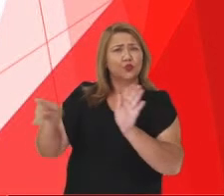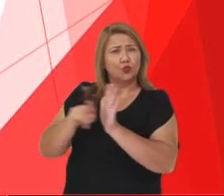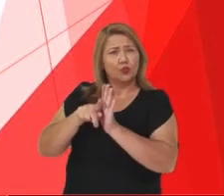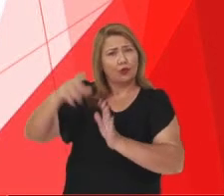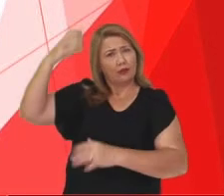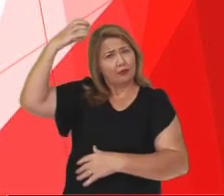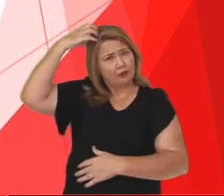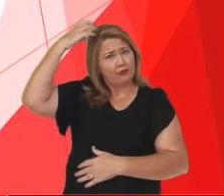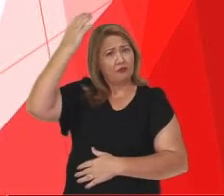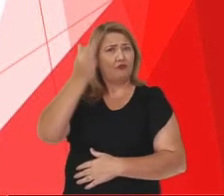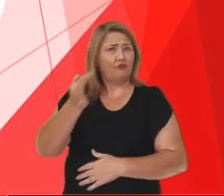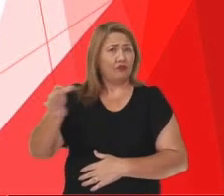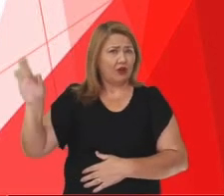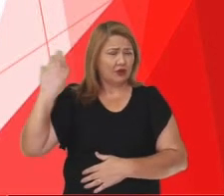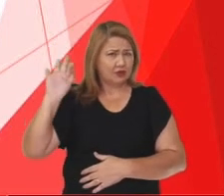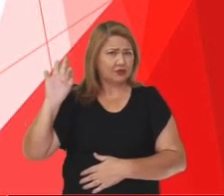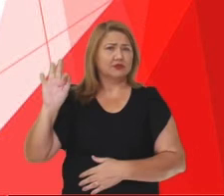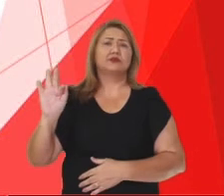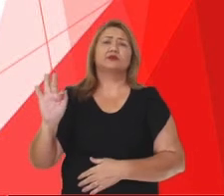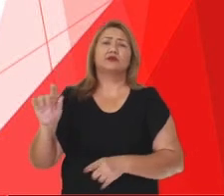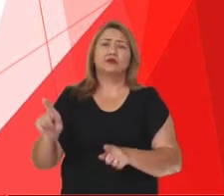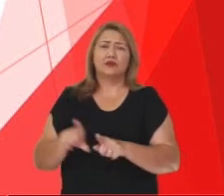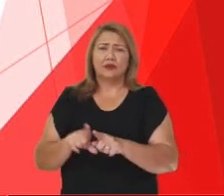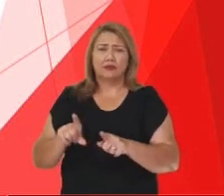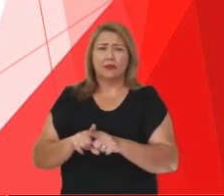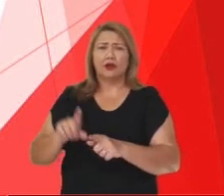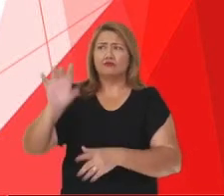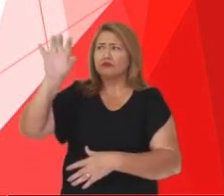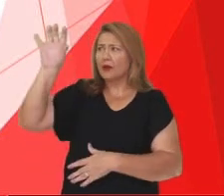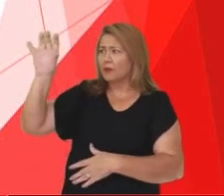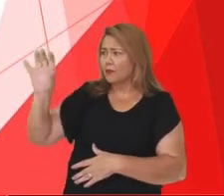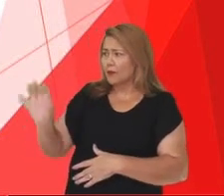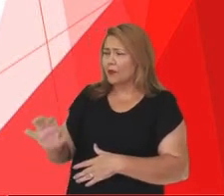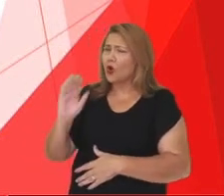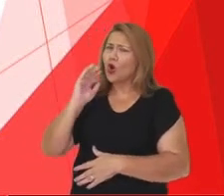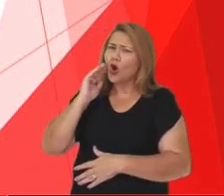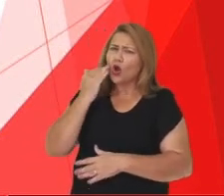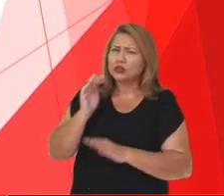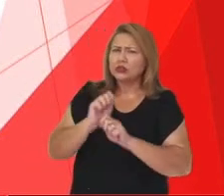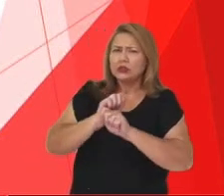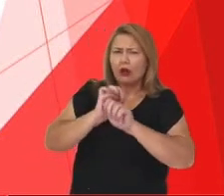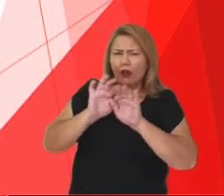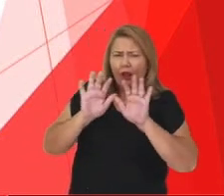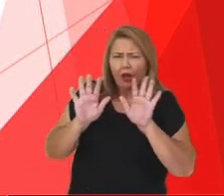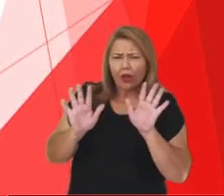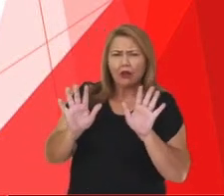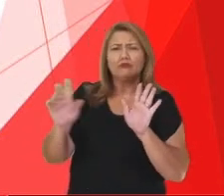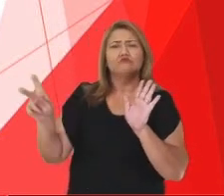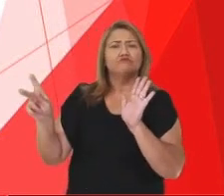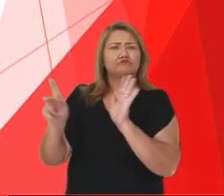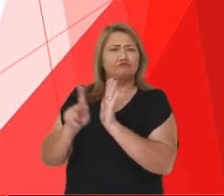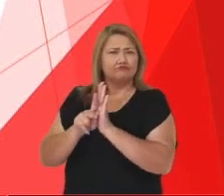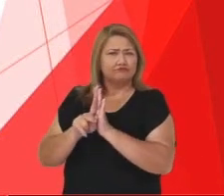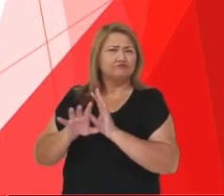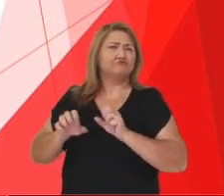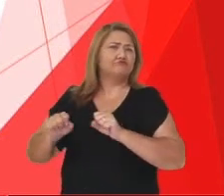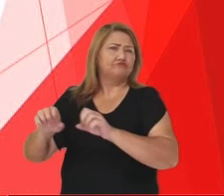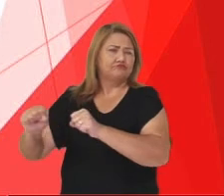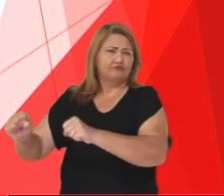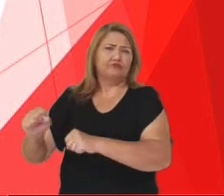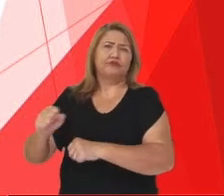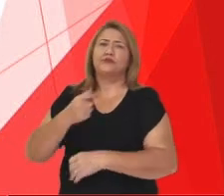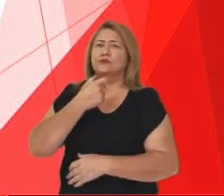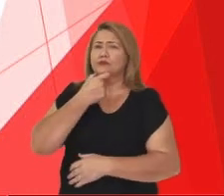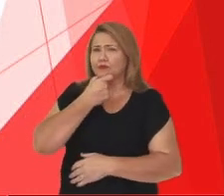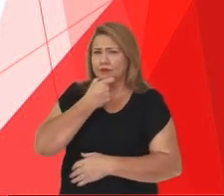Império Francês, e as áreas aí, na espécie de um rosa um pouco claro, que pertencia ao Império